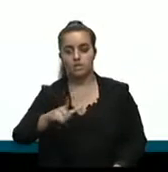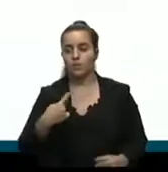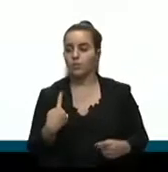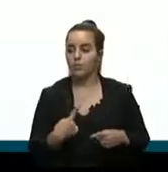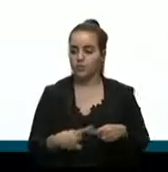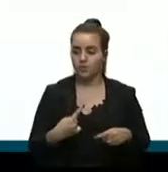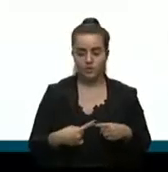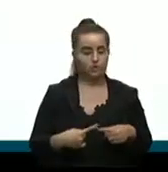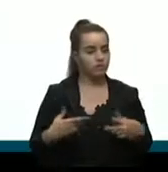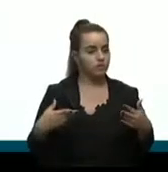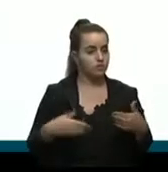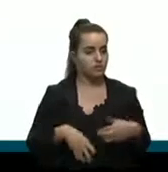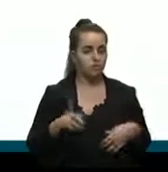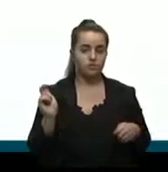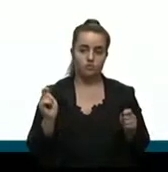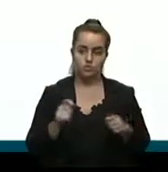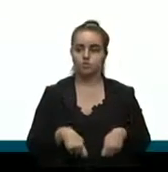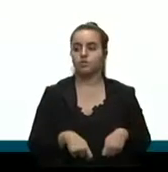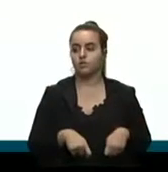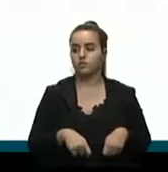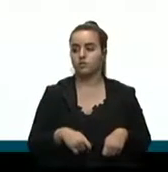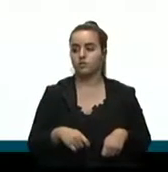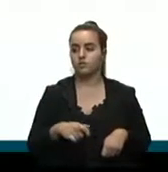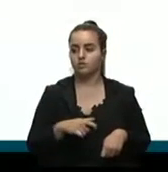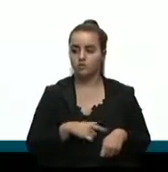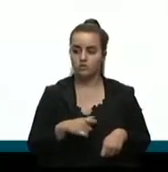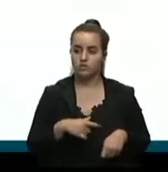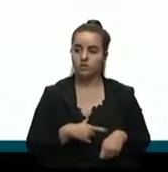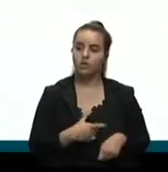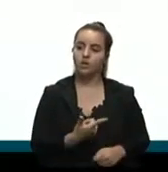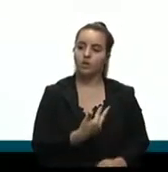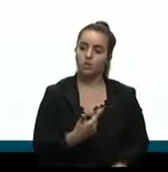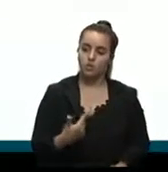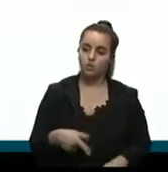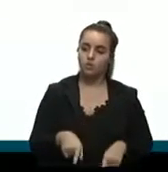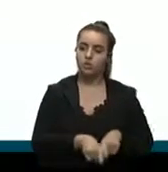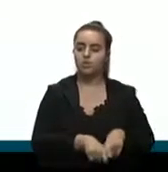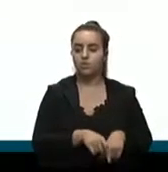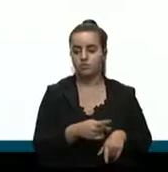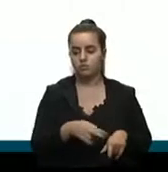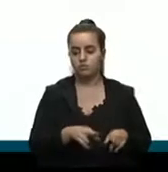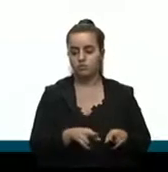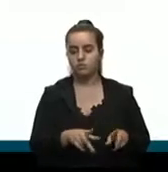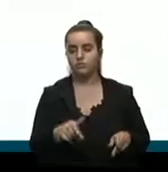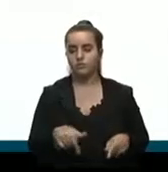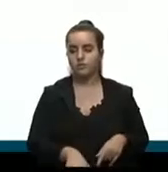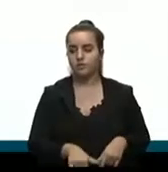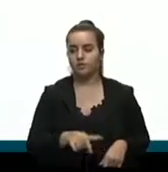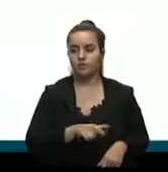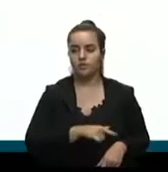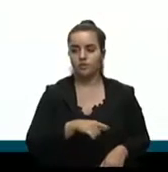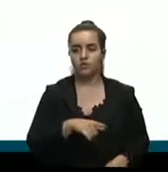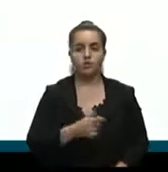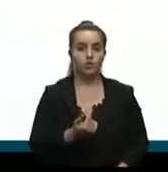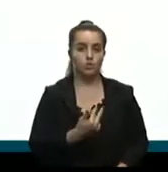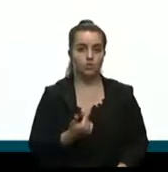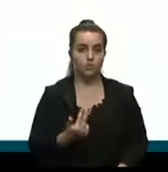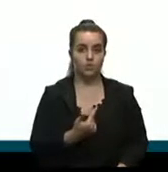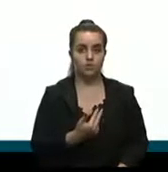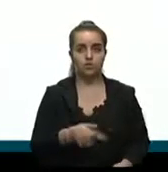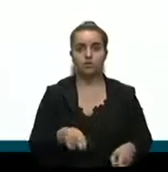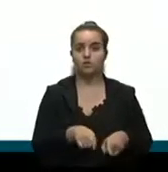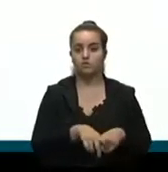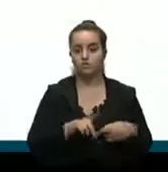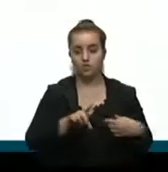bilateral? Porque as hipóteses tinham a igualdade e a diferença. Aqui nós temos uma igualdade e